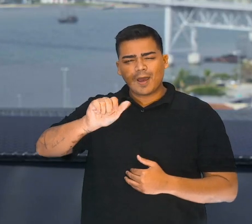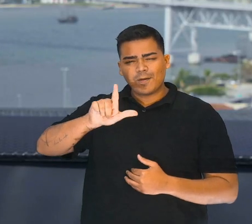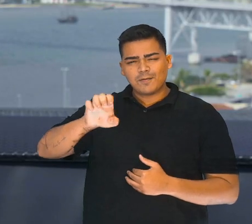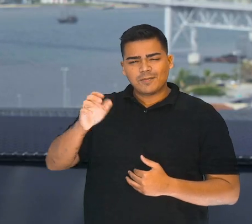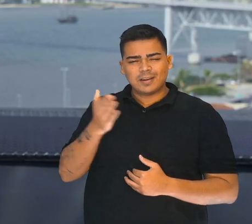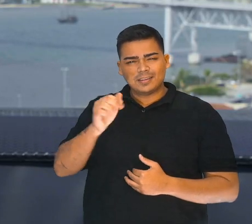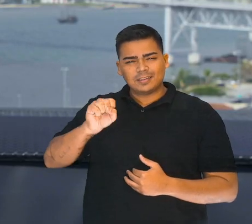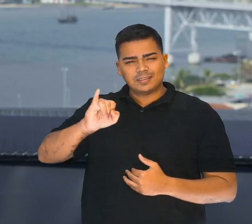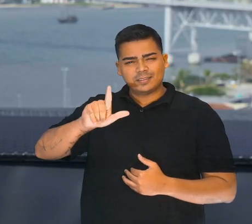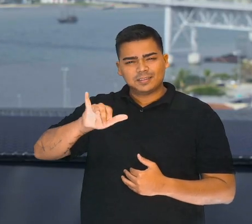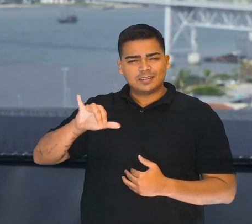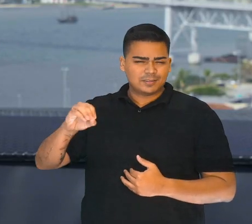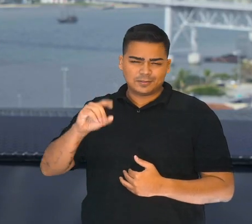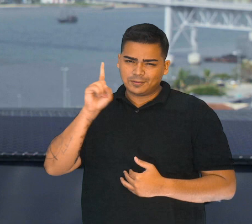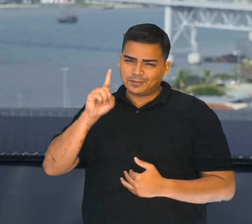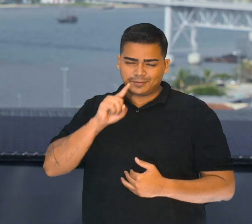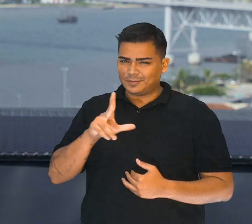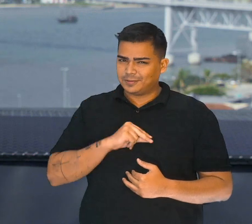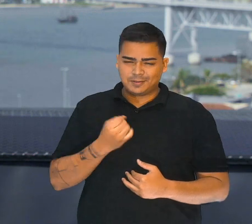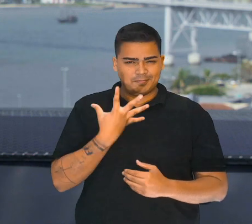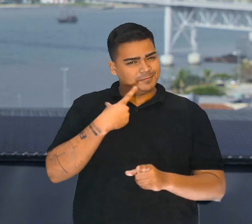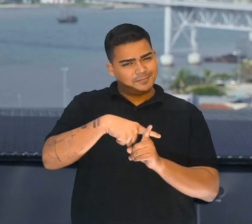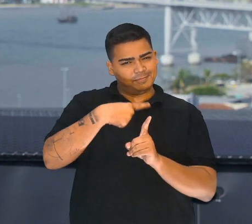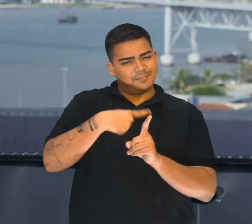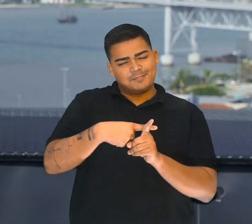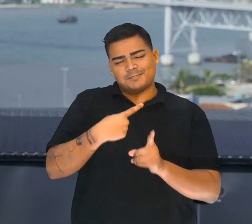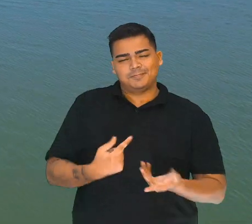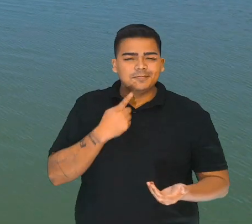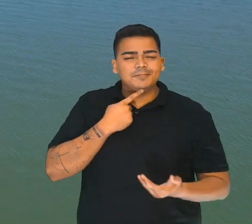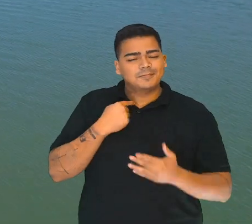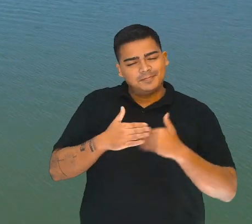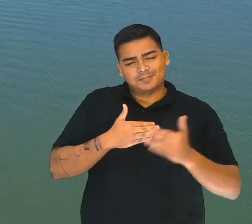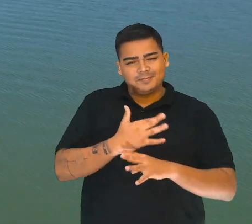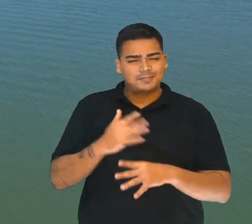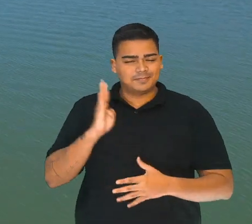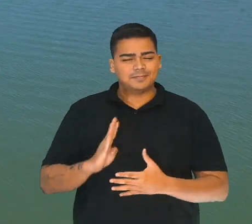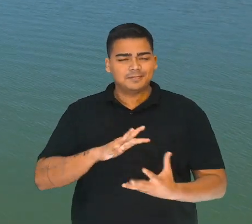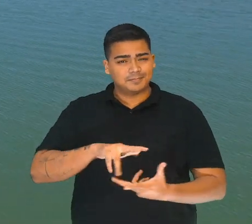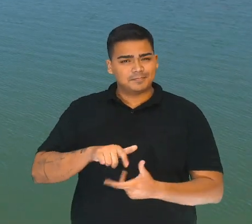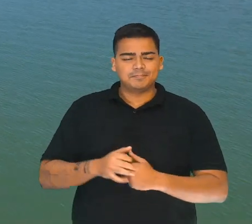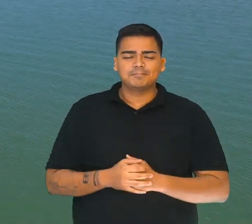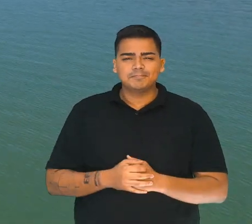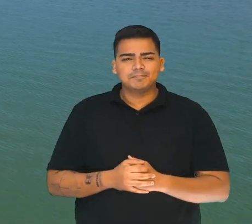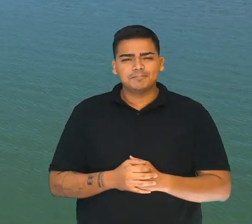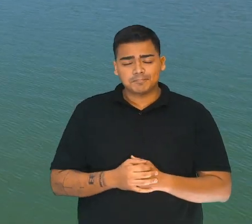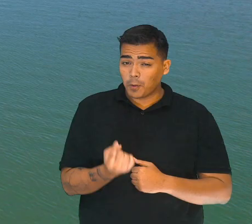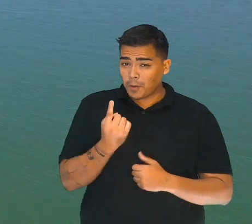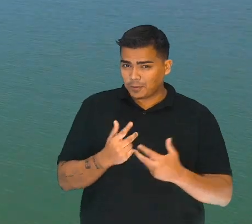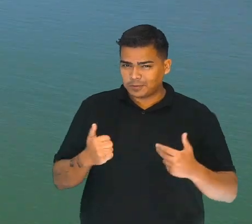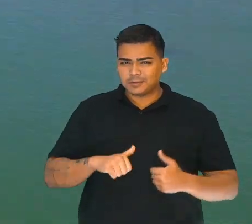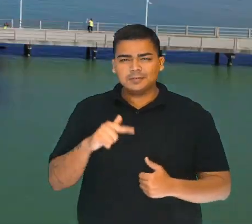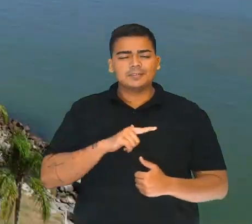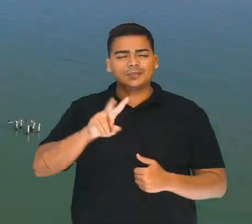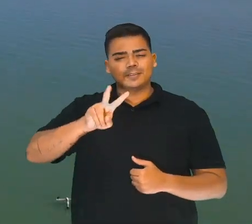do Silício, acho que deveria ser orgulho para qualquer cidade no Brasil e no mundo. Muita muita coisa que